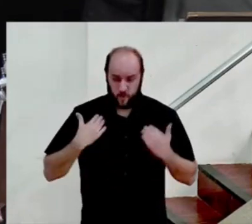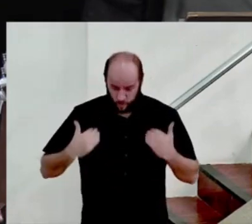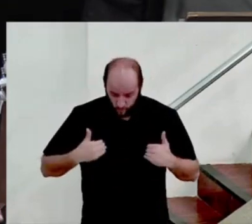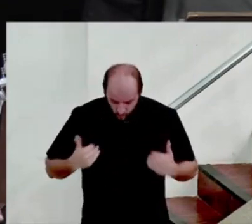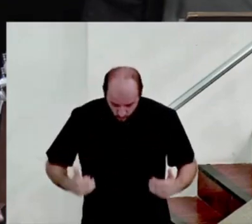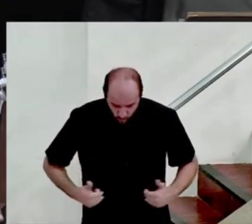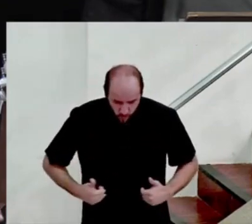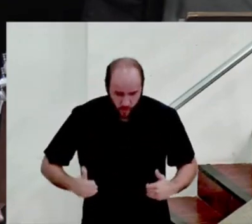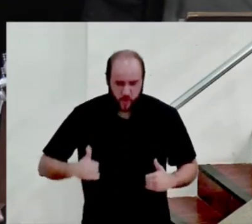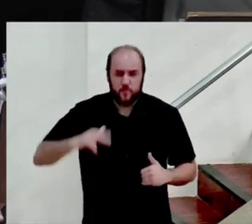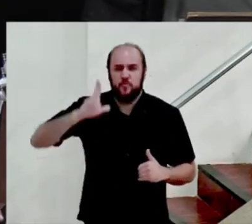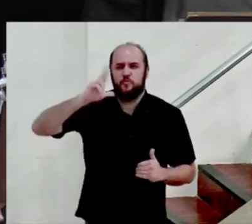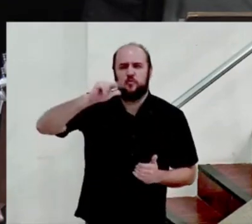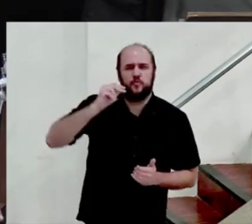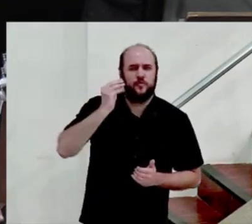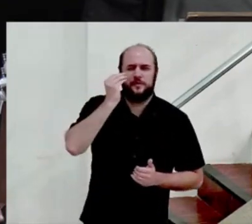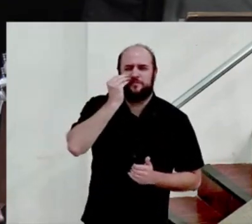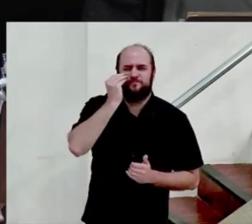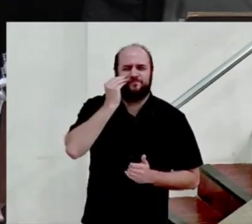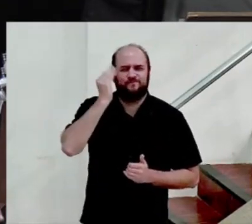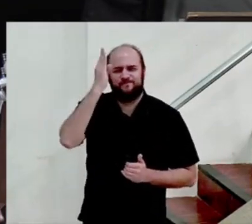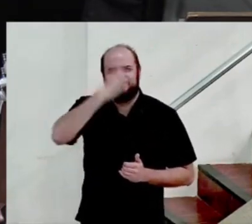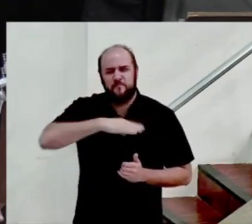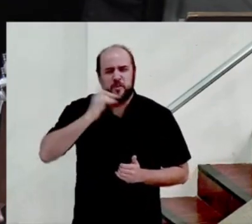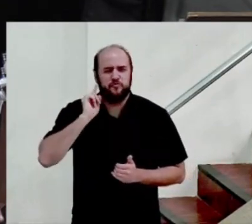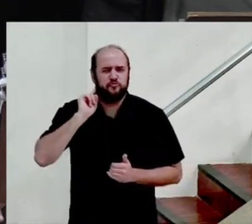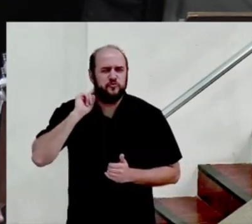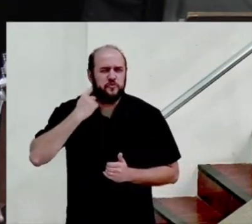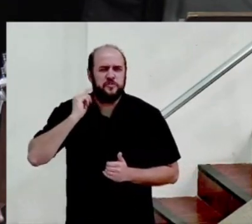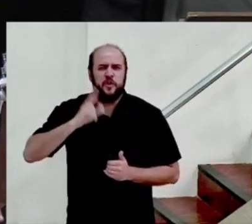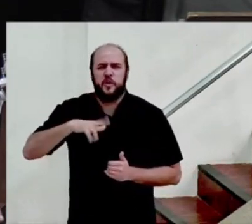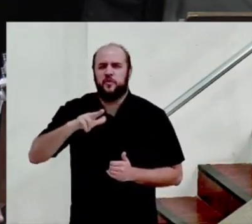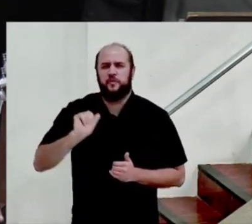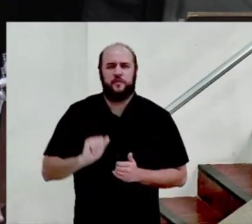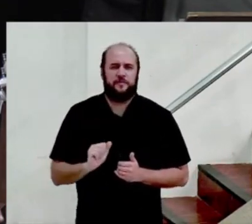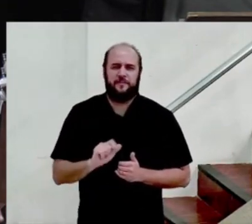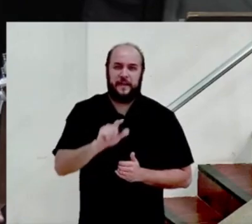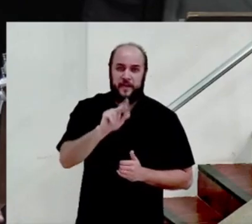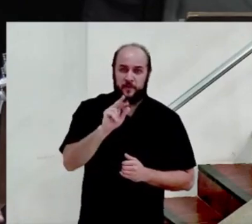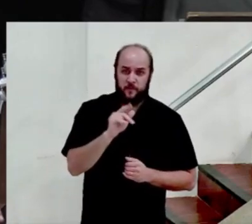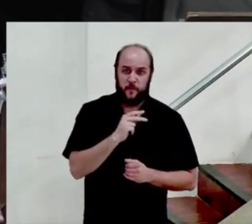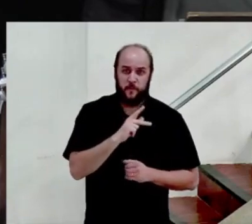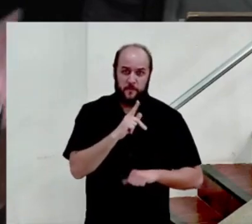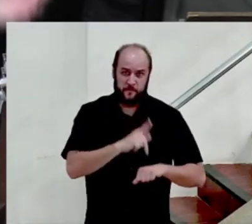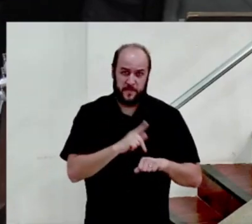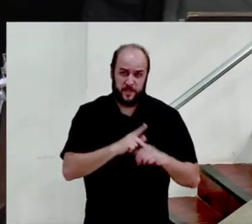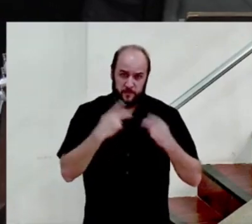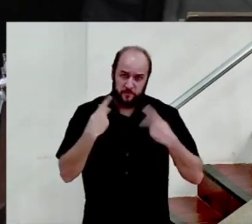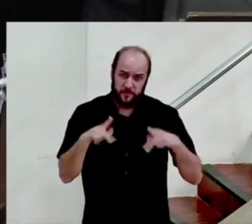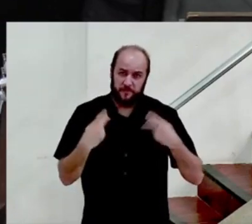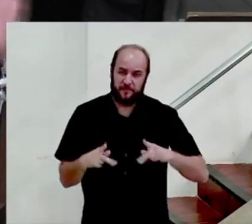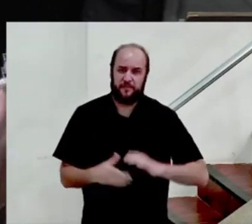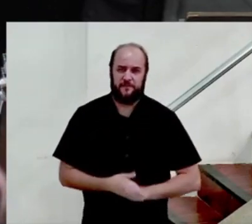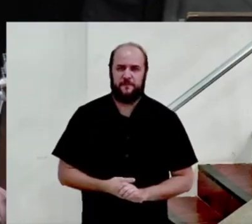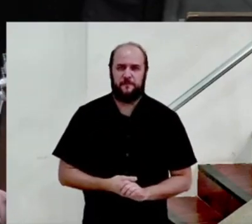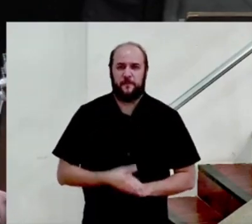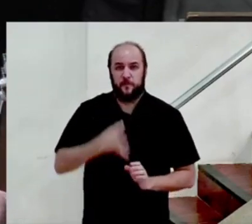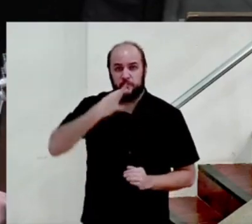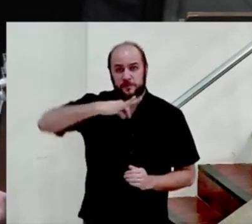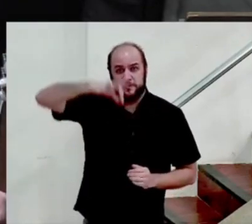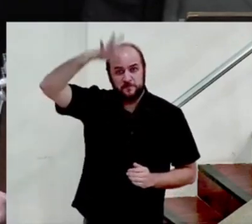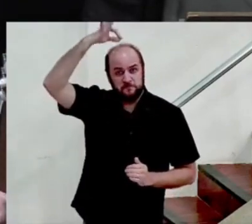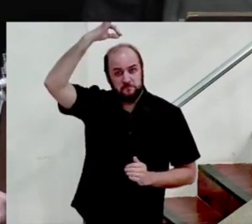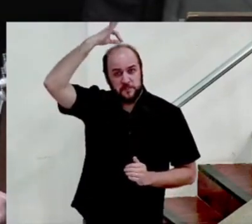jamais experimentou a corrupção, como o apóstolo Pedro um dia pregou, justamente quando o Espírito Santo